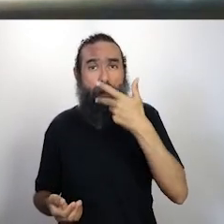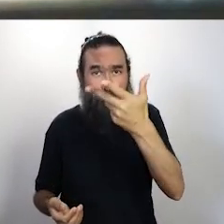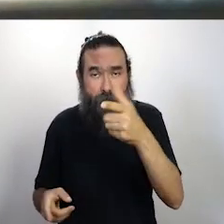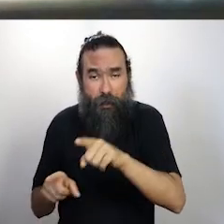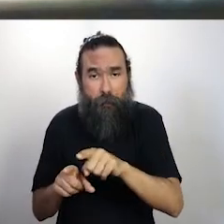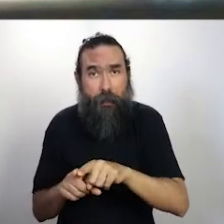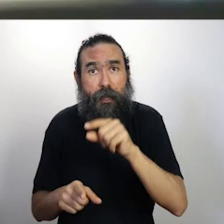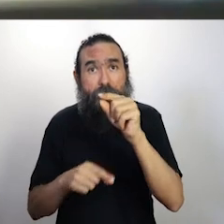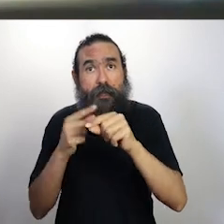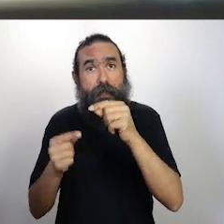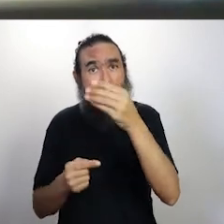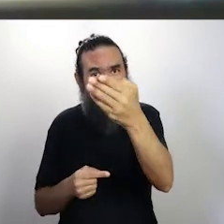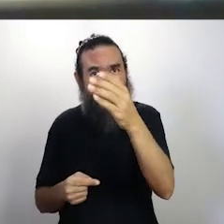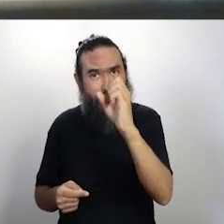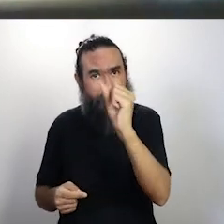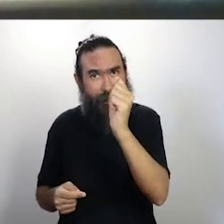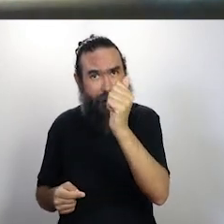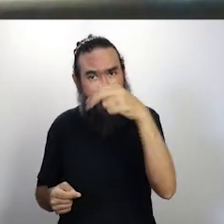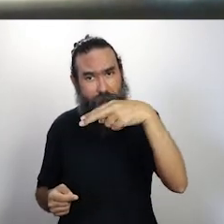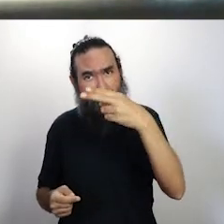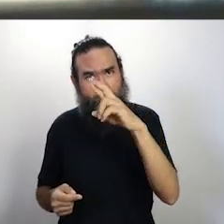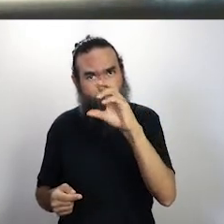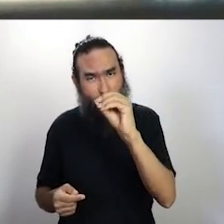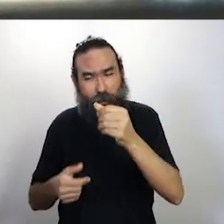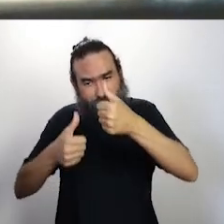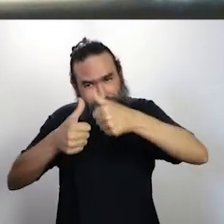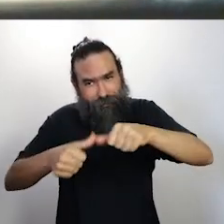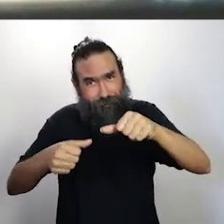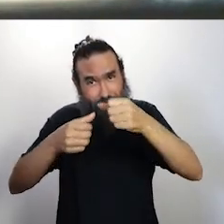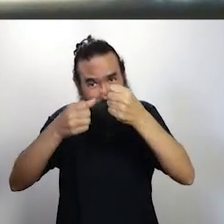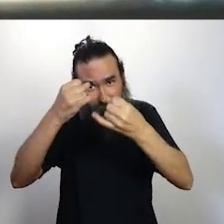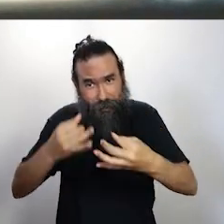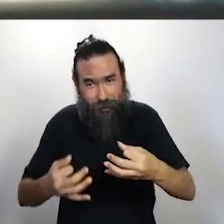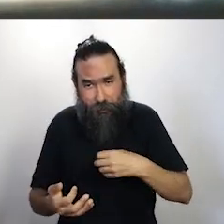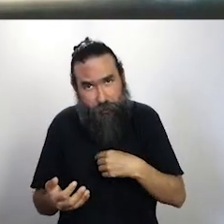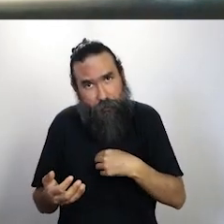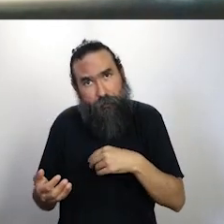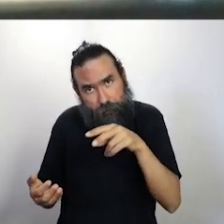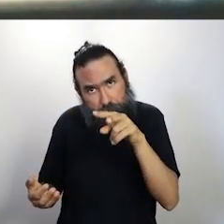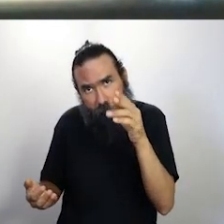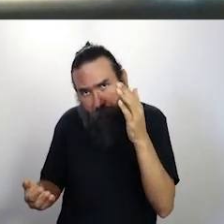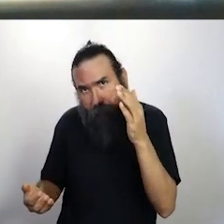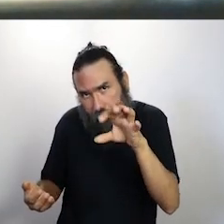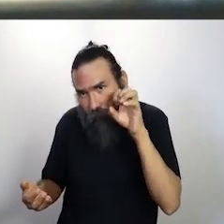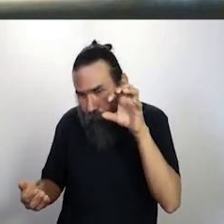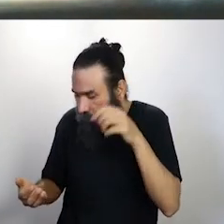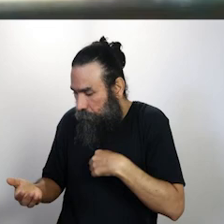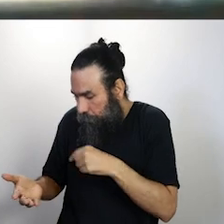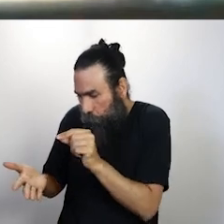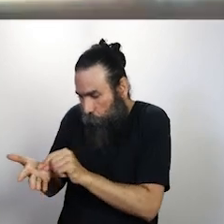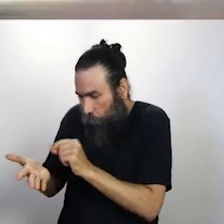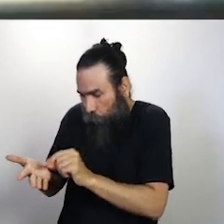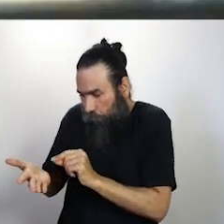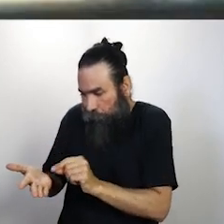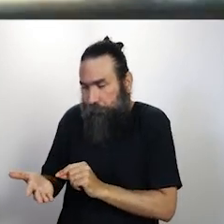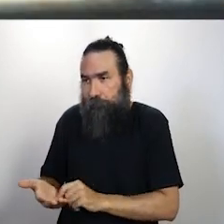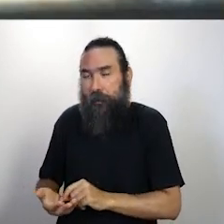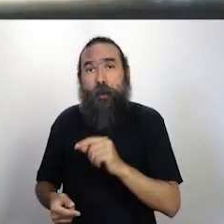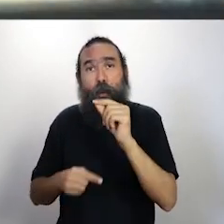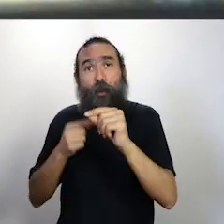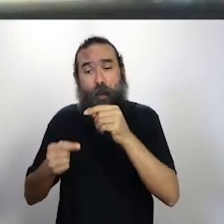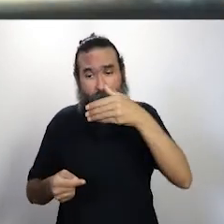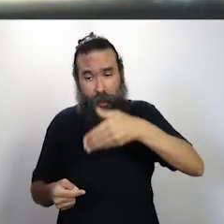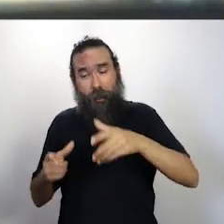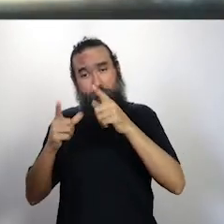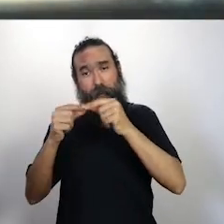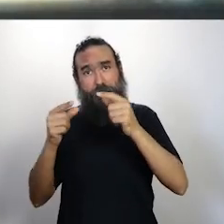parte do que você falou eu até anotei que quando eu conversei com algumas pessoas do Ministério do Turismo e algumas pessoas que aqui em Brasília